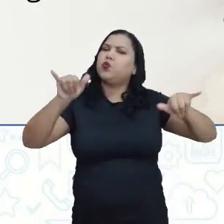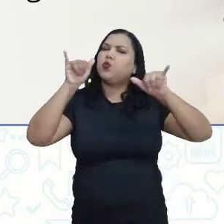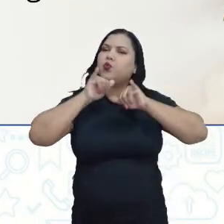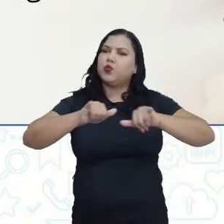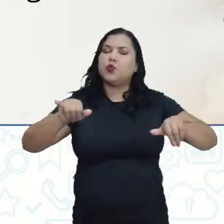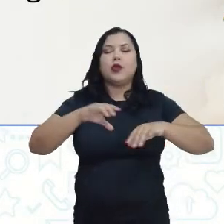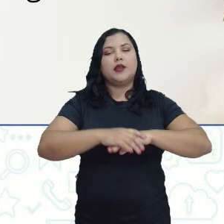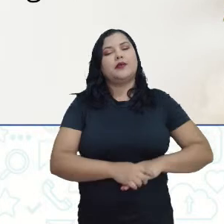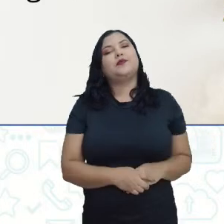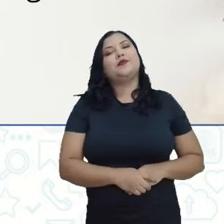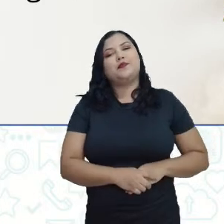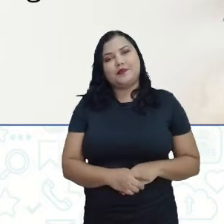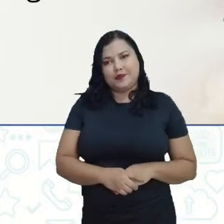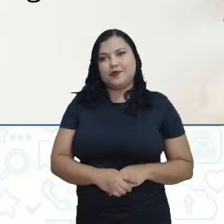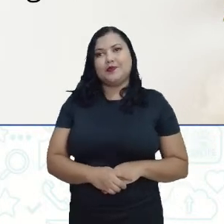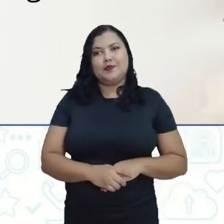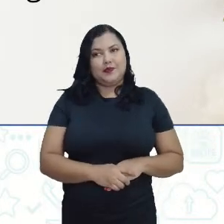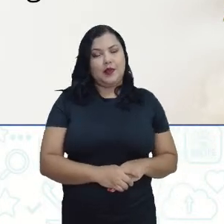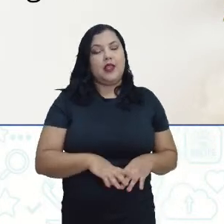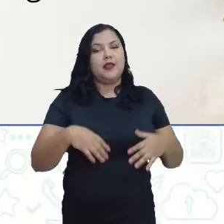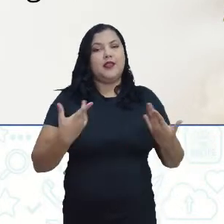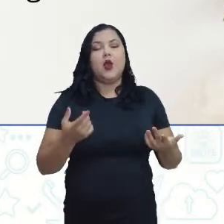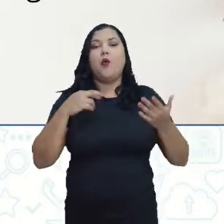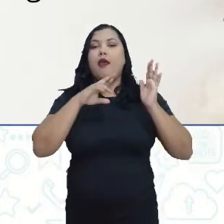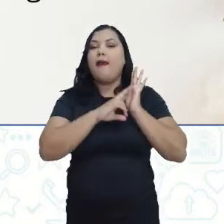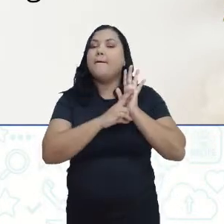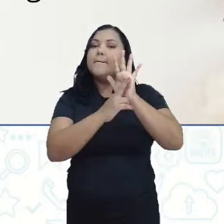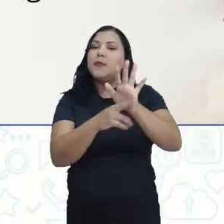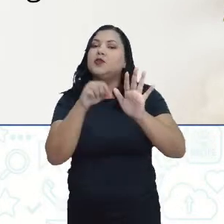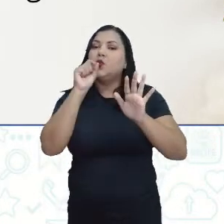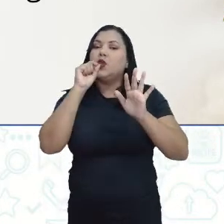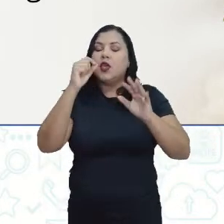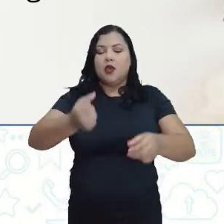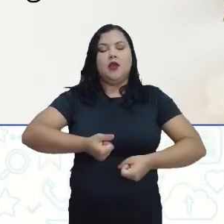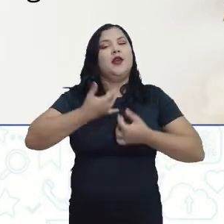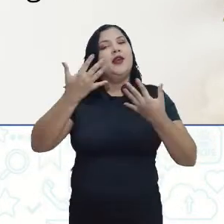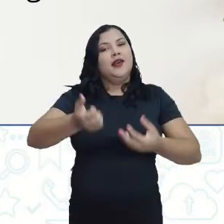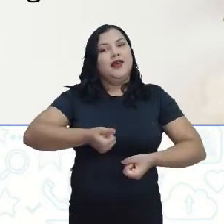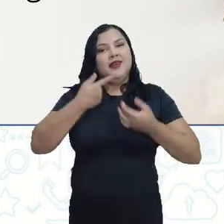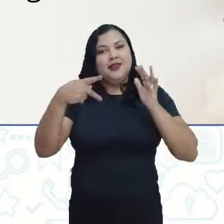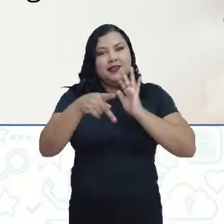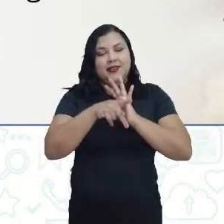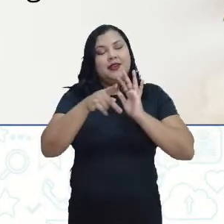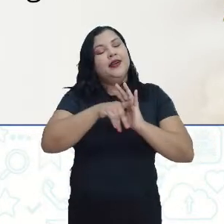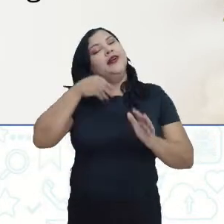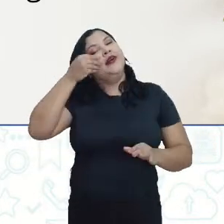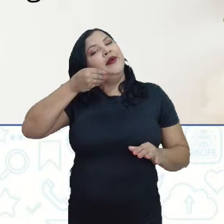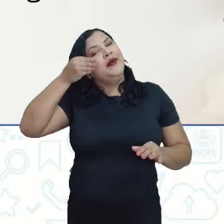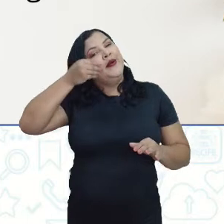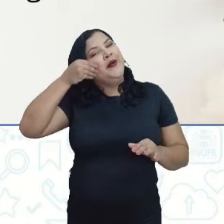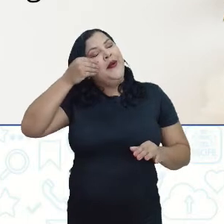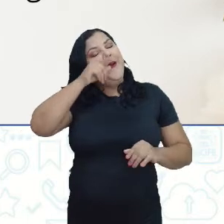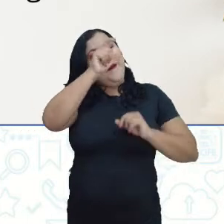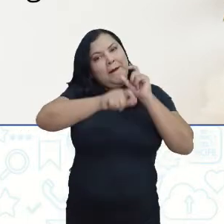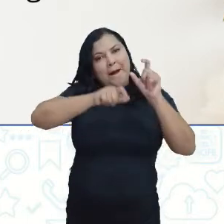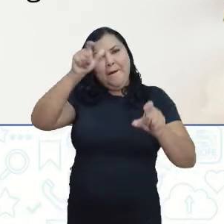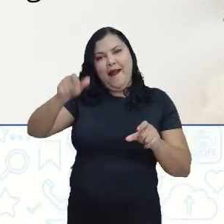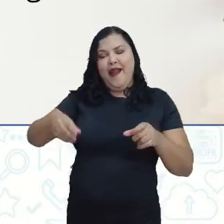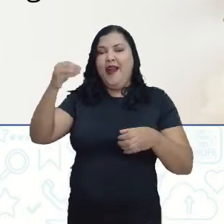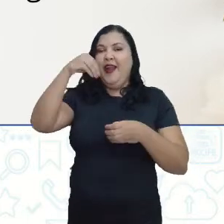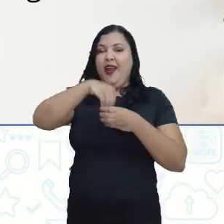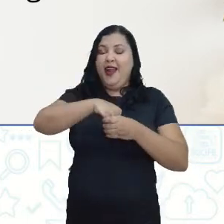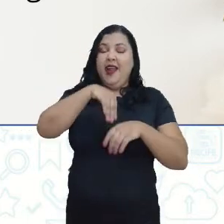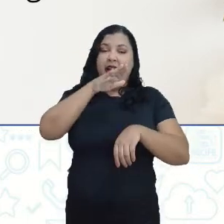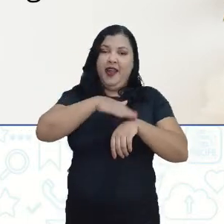domínio social é o da representação pelo discurso das experiências vividas situadas no